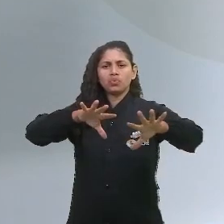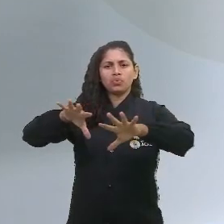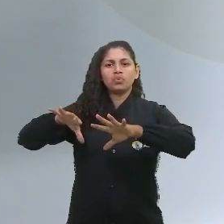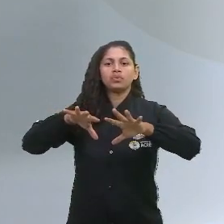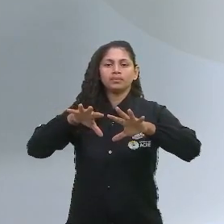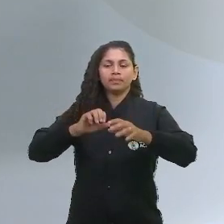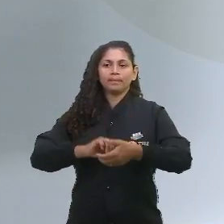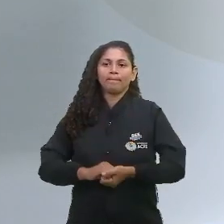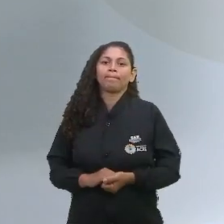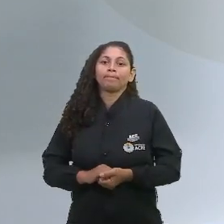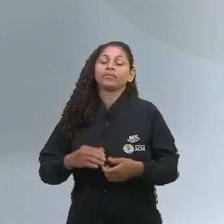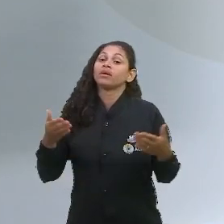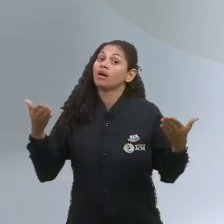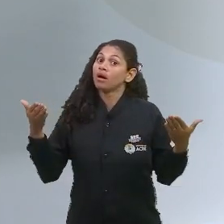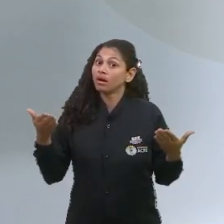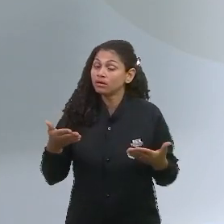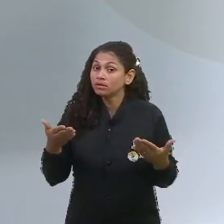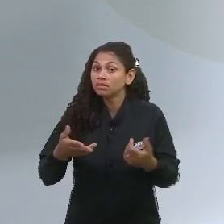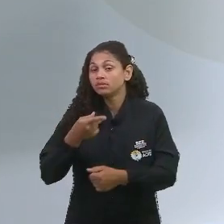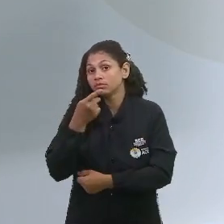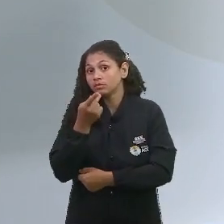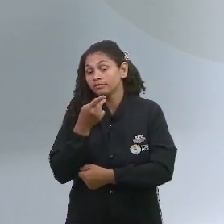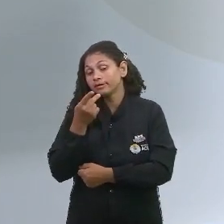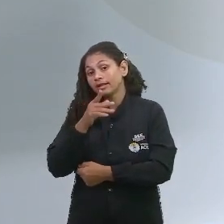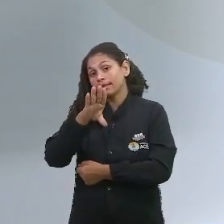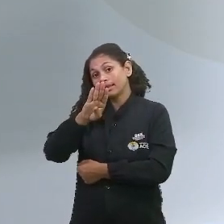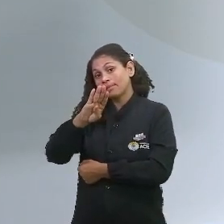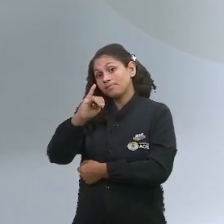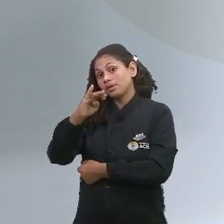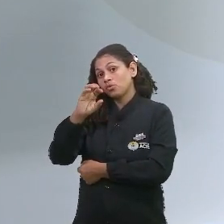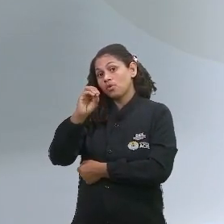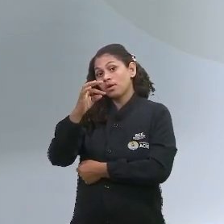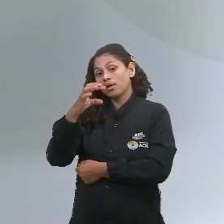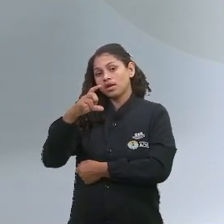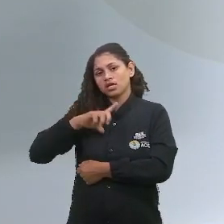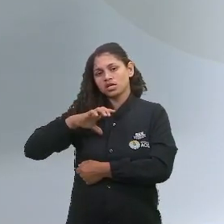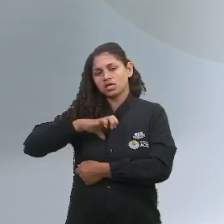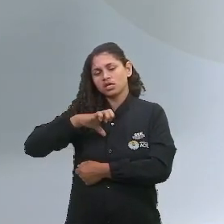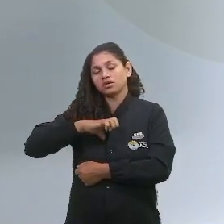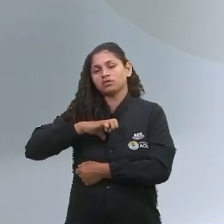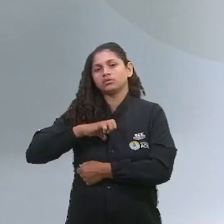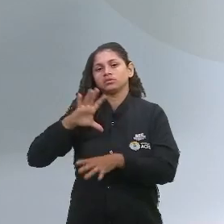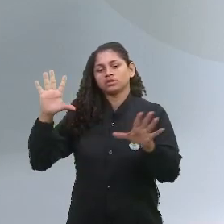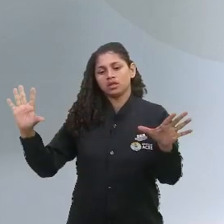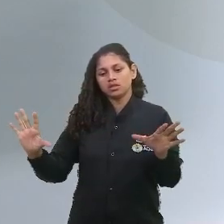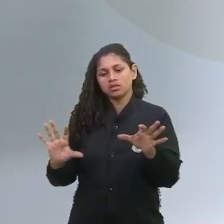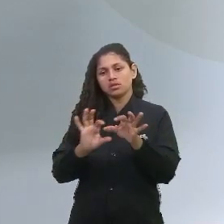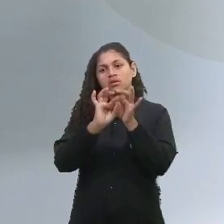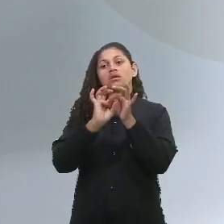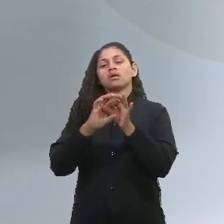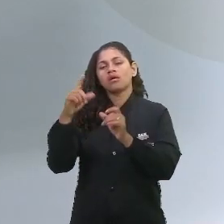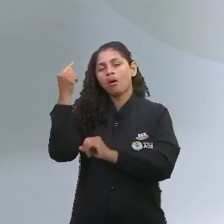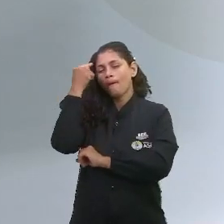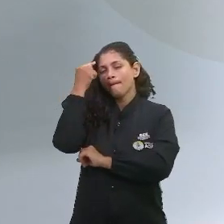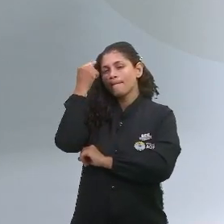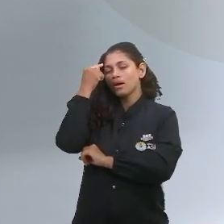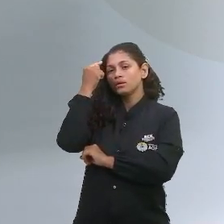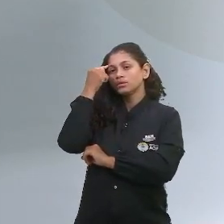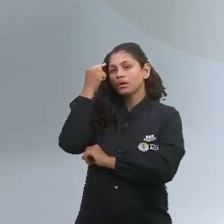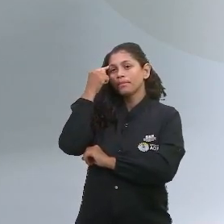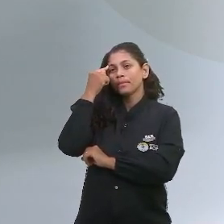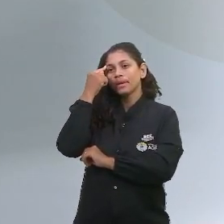Agora nós vamos tratar em particular da bioética ligada ao pensamento do australiano Peter Senge.